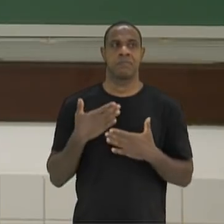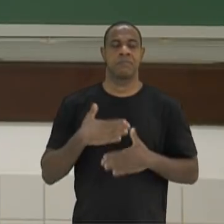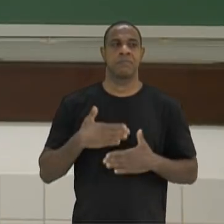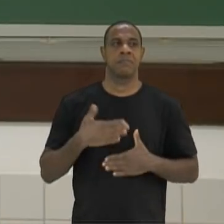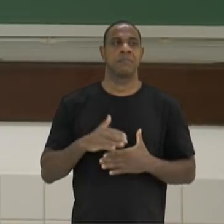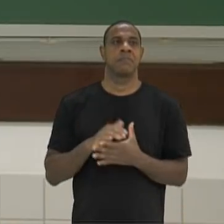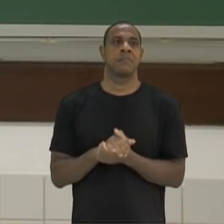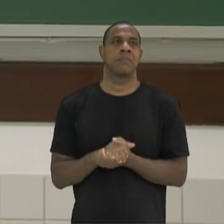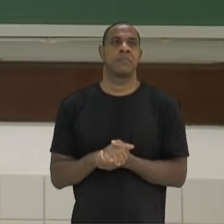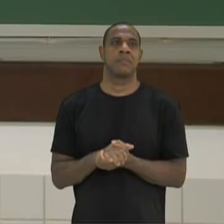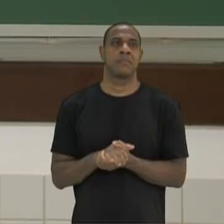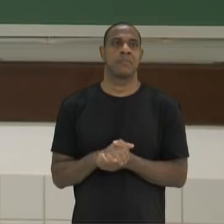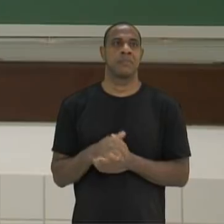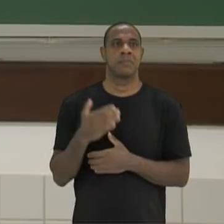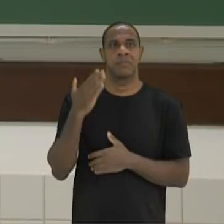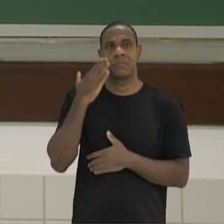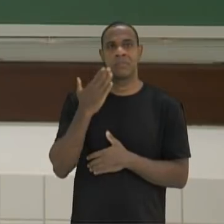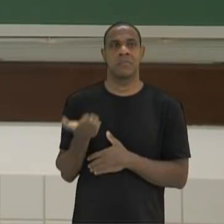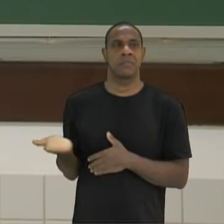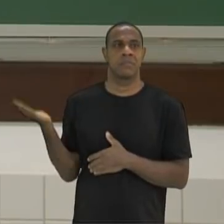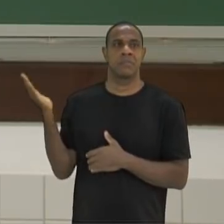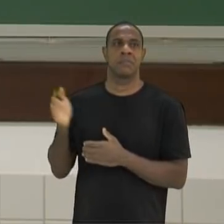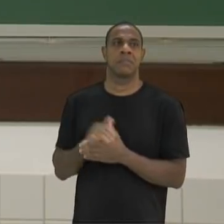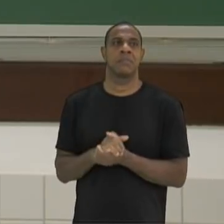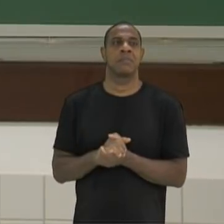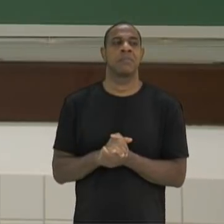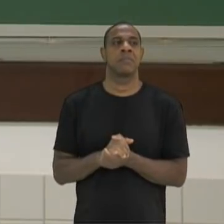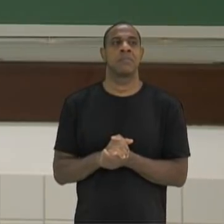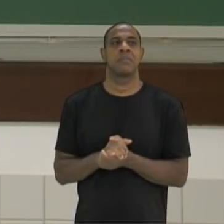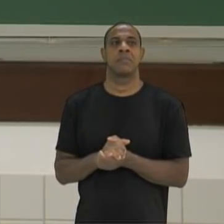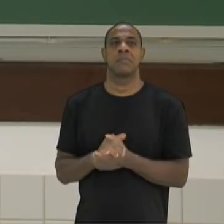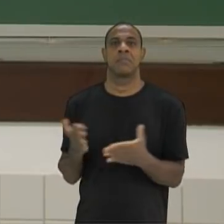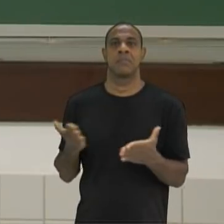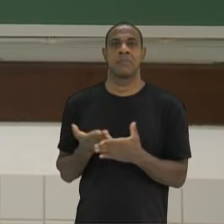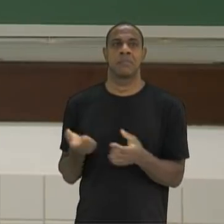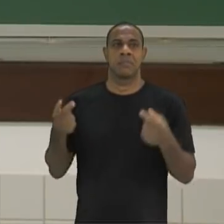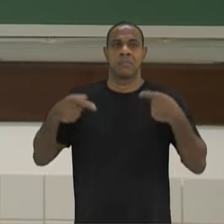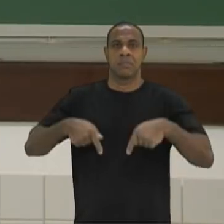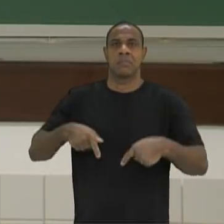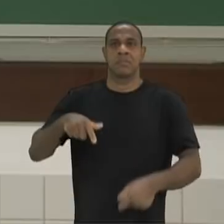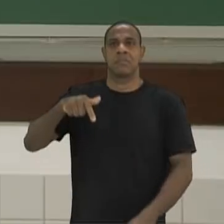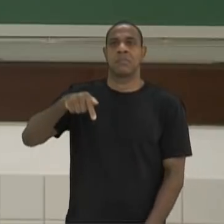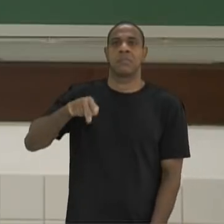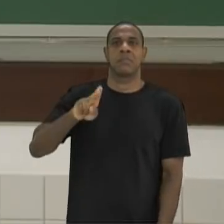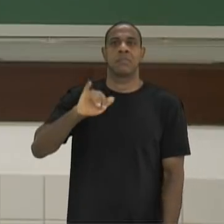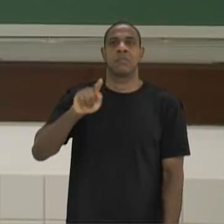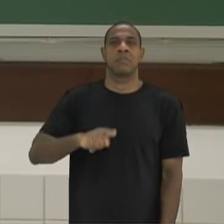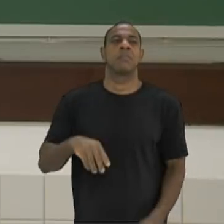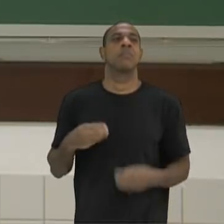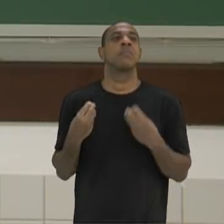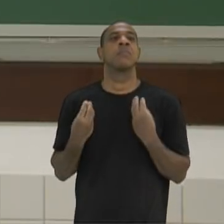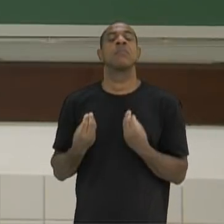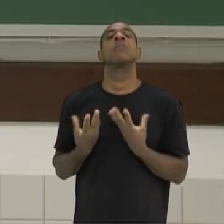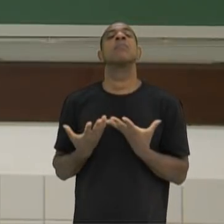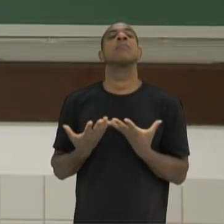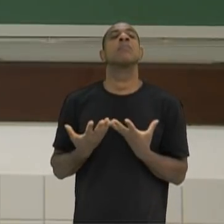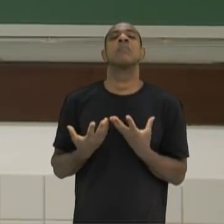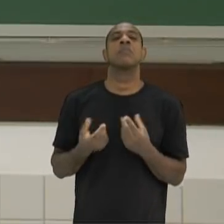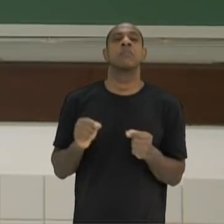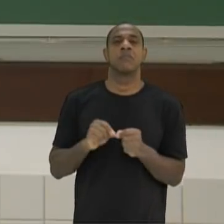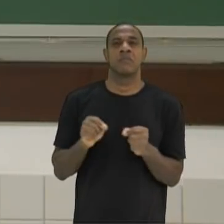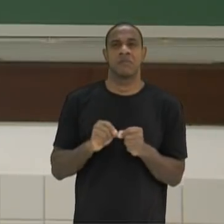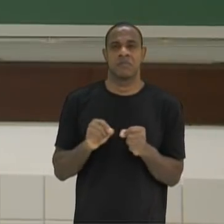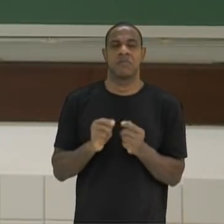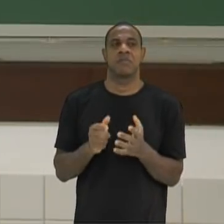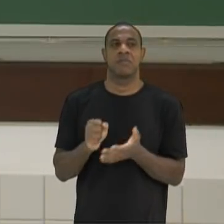bem. E agora? O que será que a gente vai fazer? Agora é o nosso quiz time. O que é o quiz? É o momento da gente dar uma revisadinha no que a